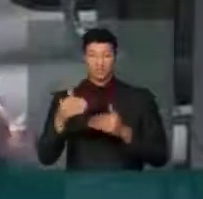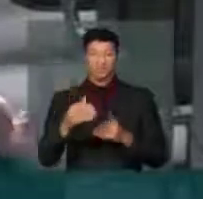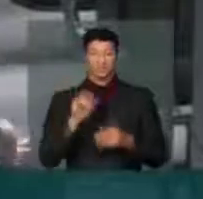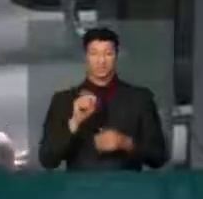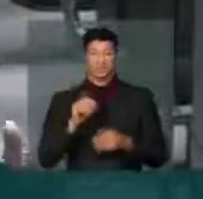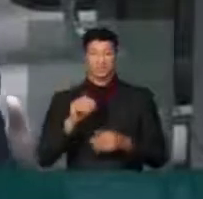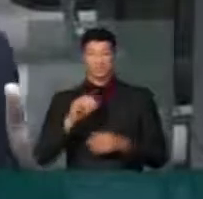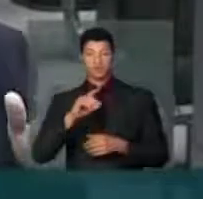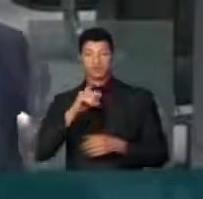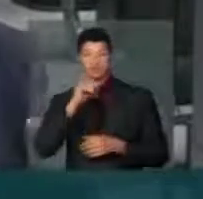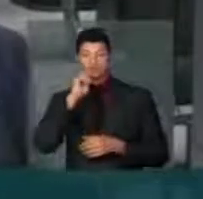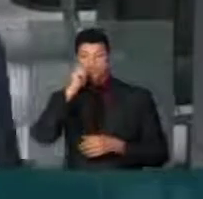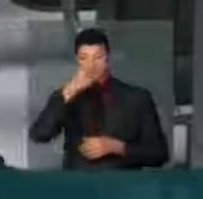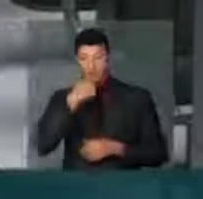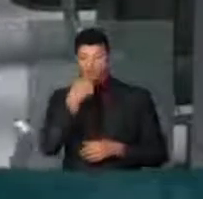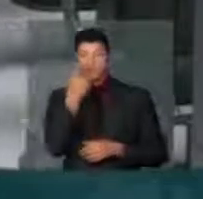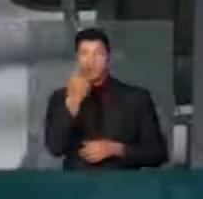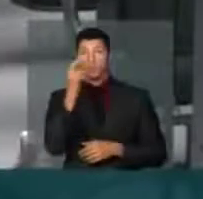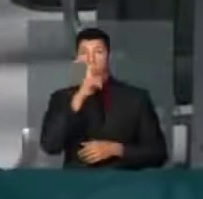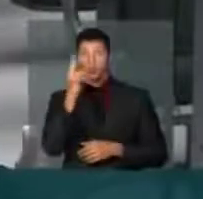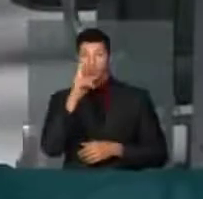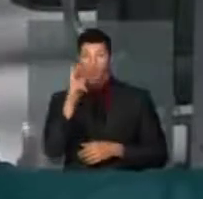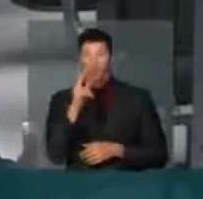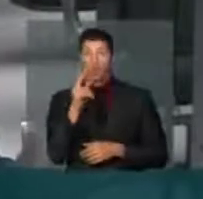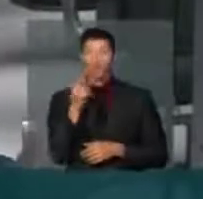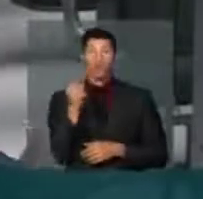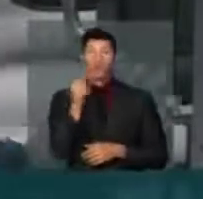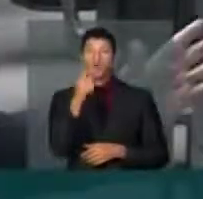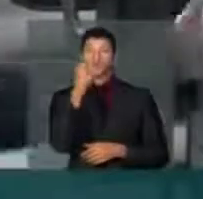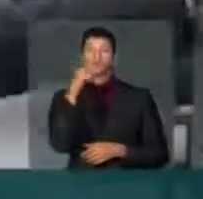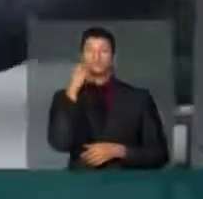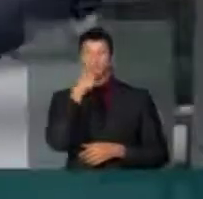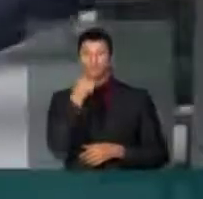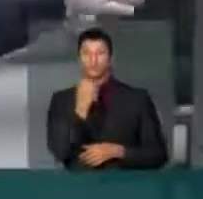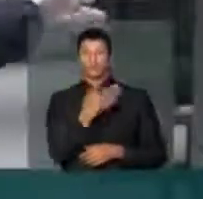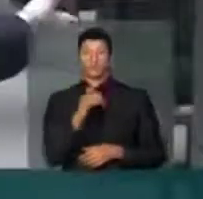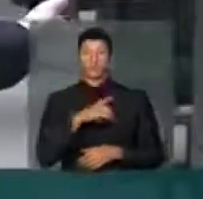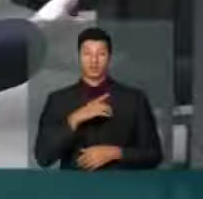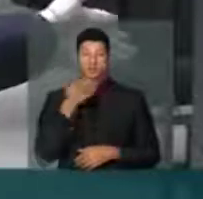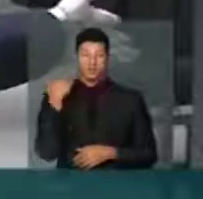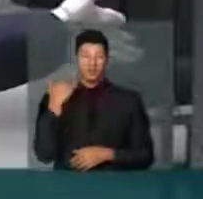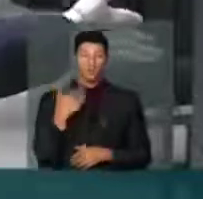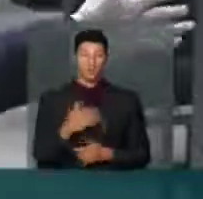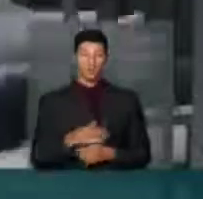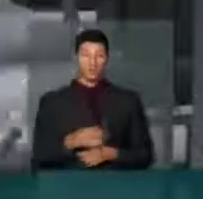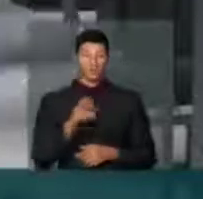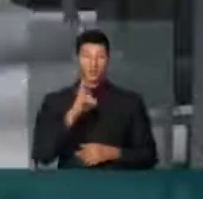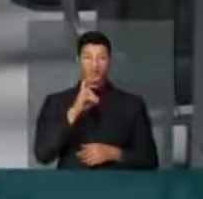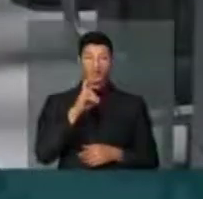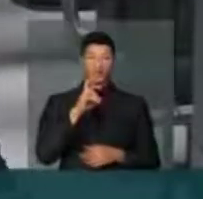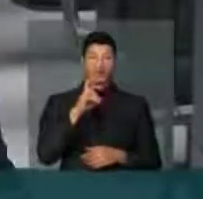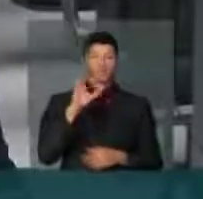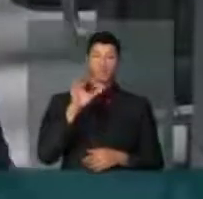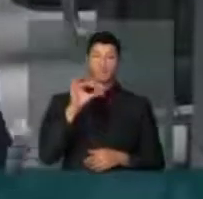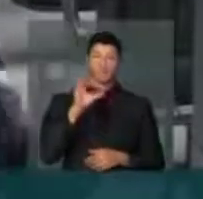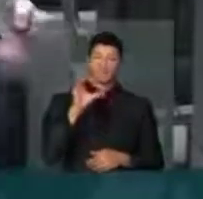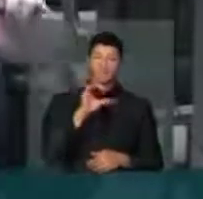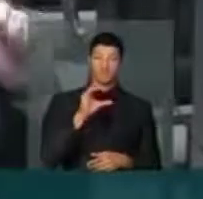que o pãozinho já está quase R$1 um pãozinho, quando nós tínhamos aí ele a 5